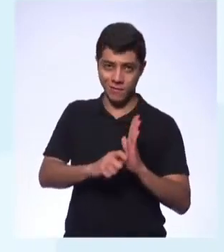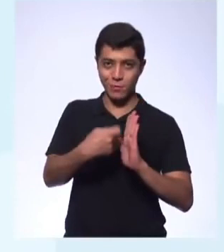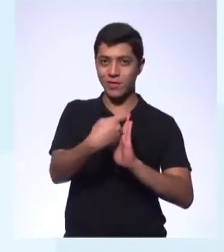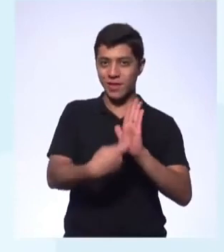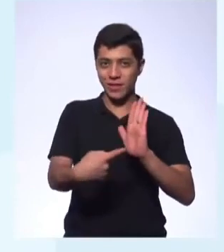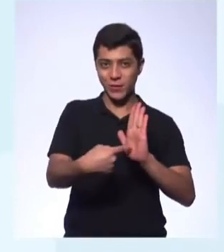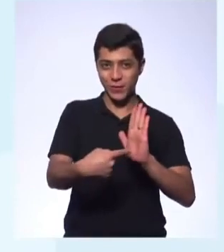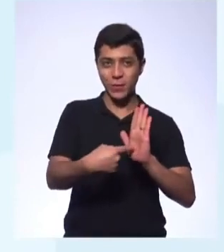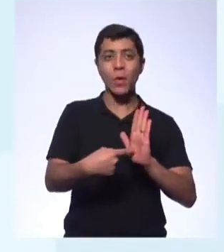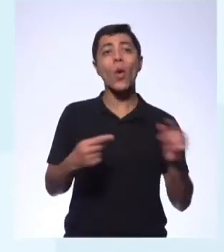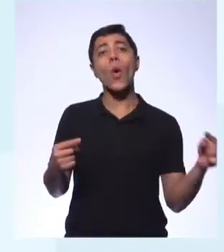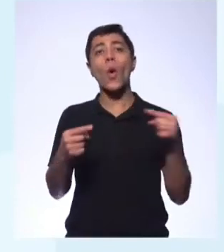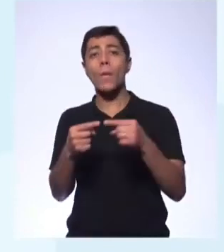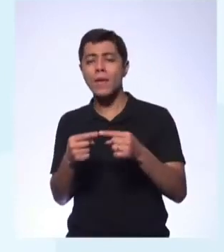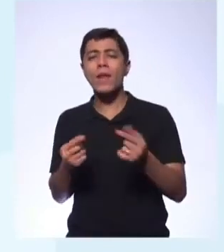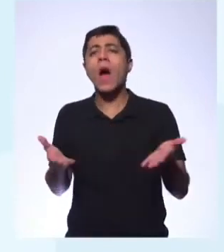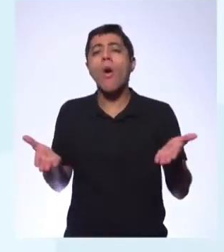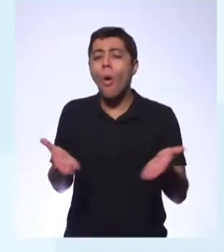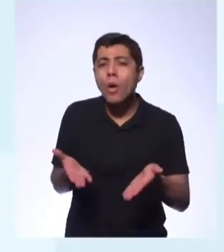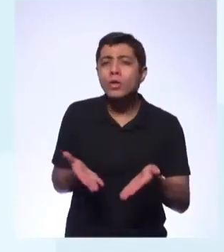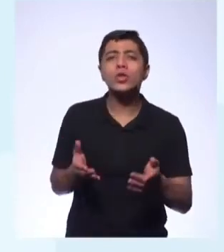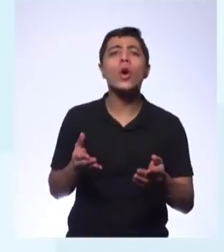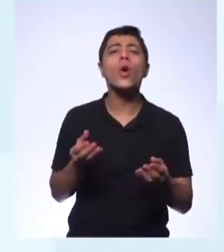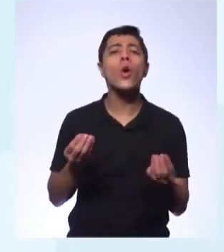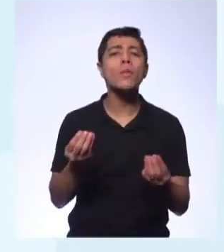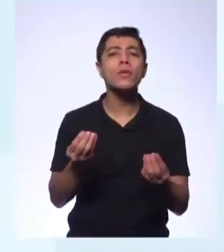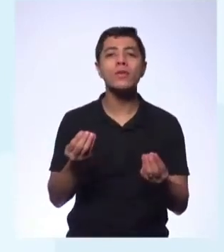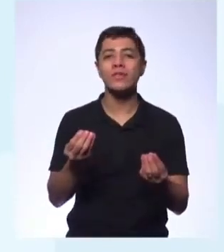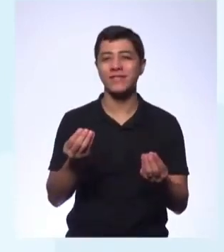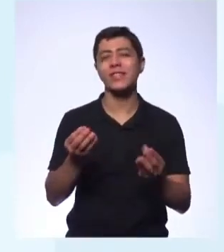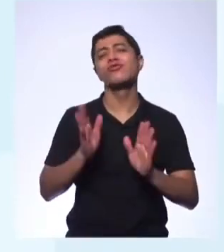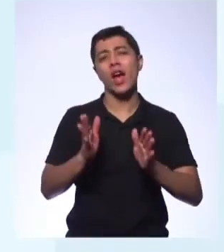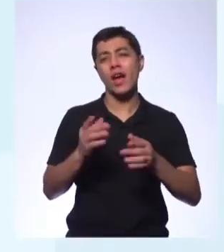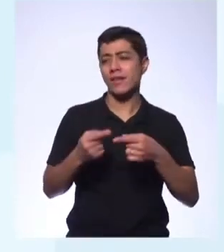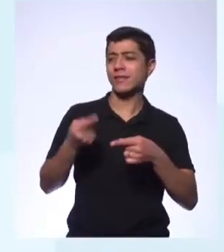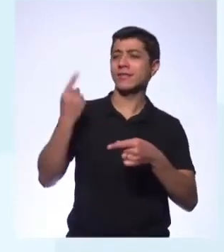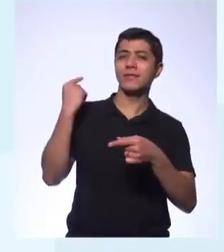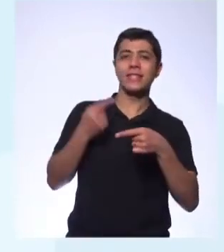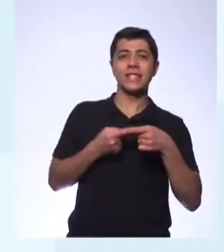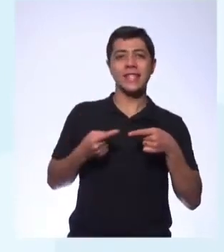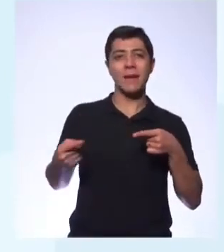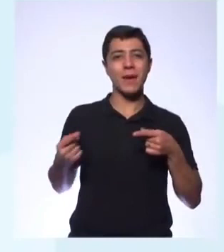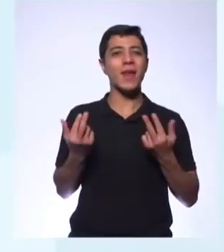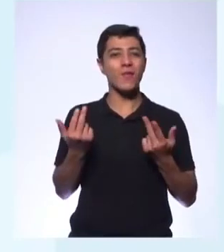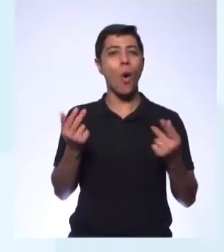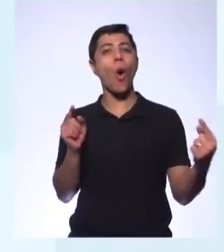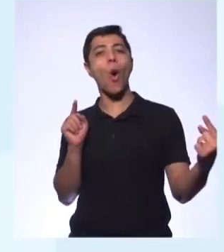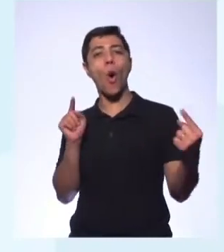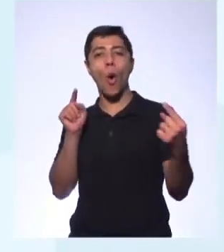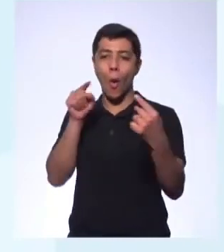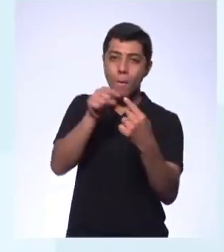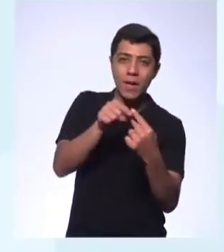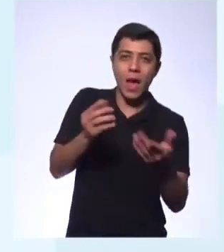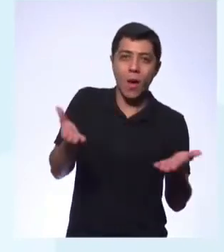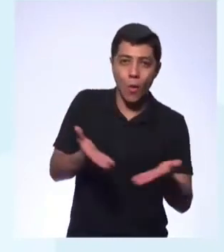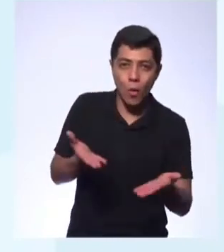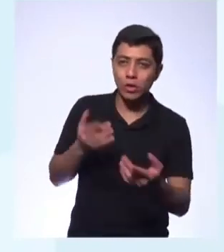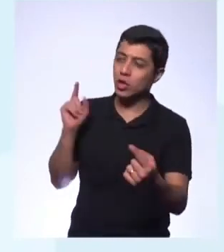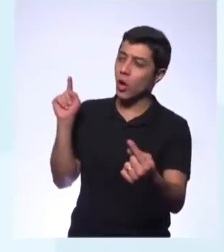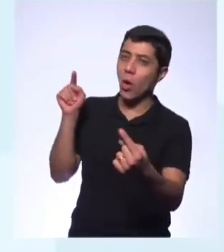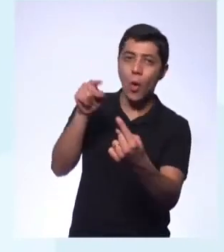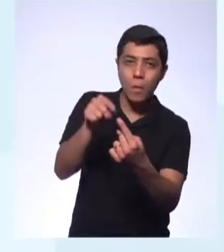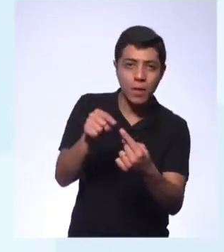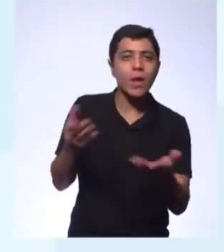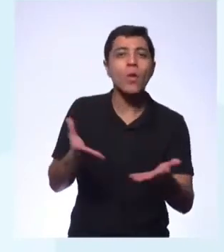o que nós já vemos fazendo ao longo dessa última semana, né? E conhecer a fundo as especificidades do